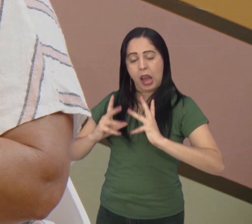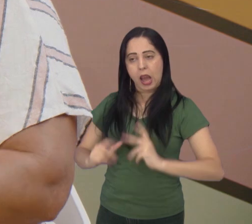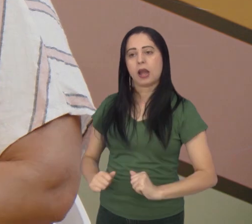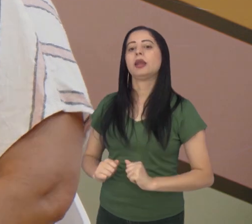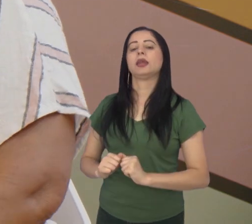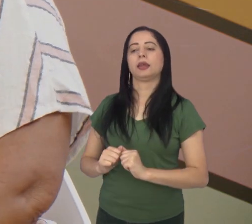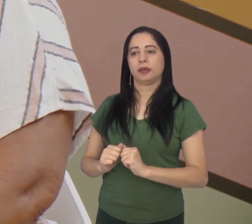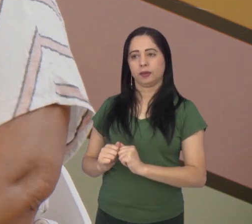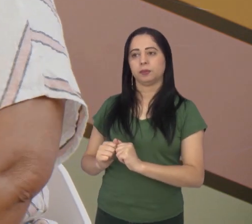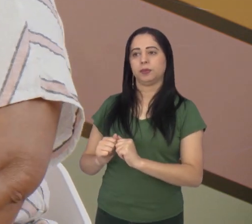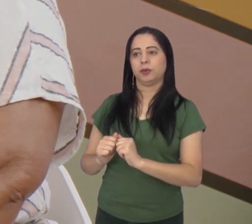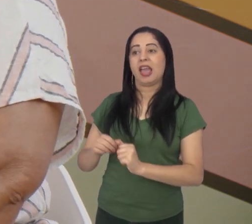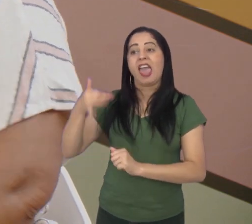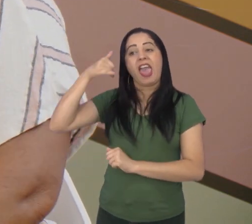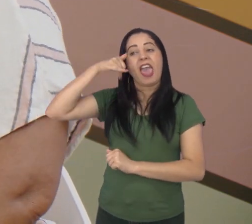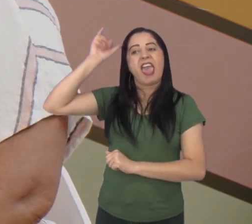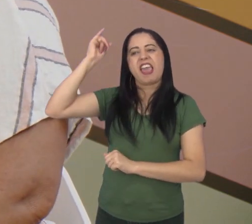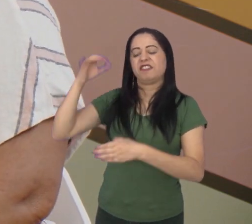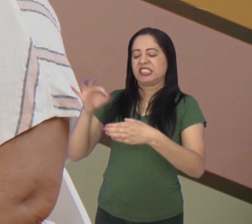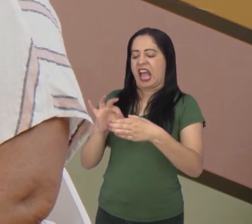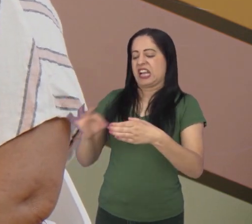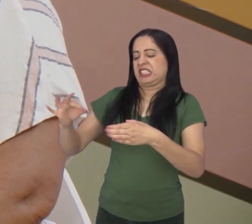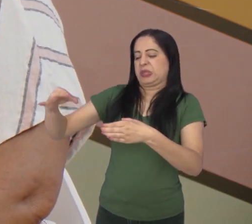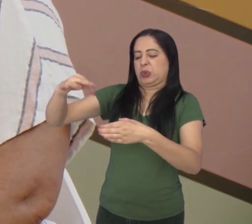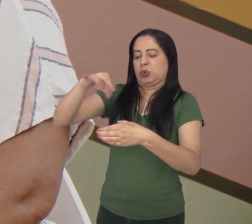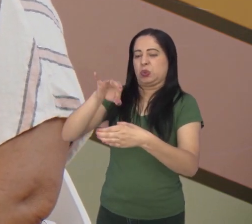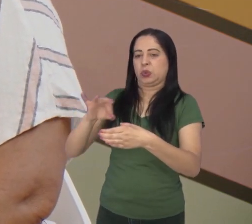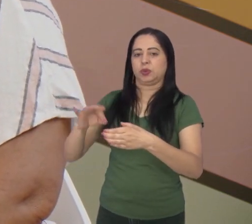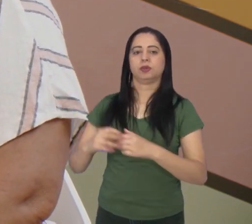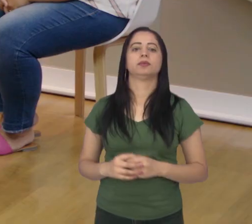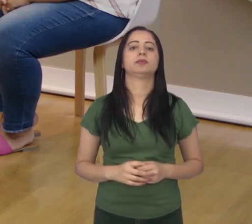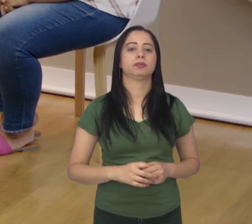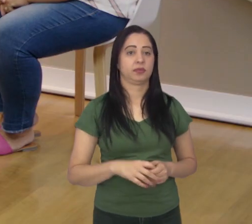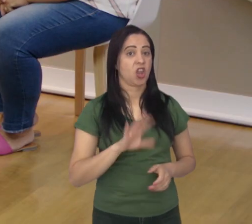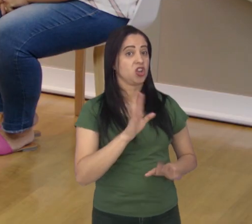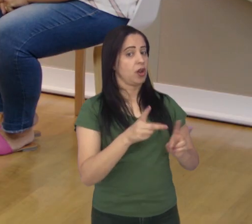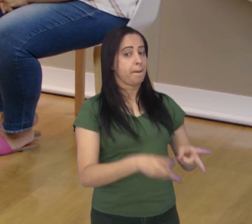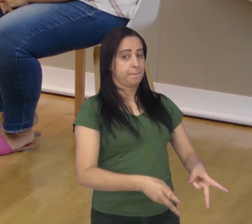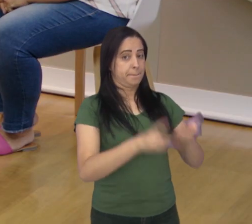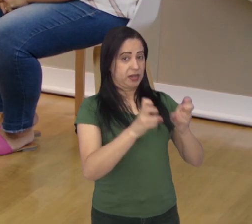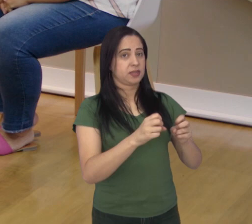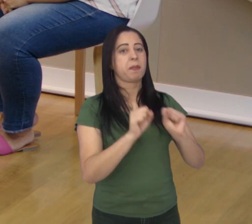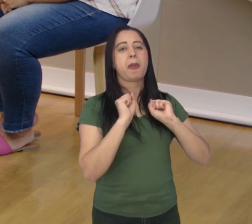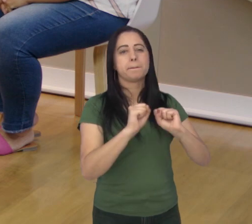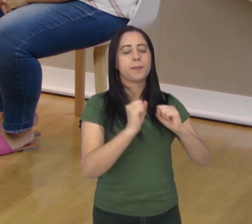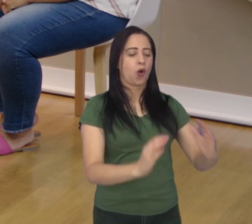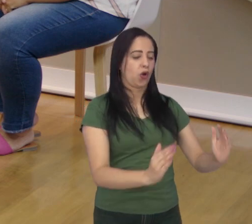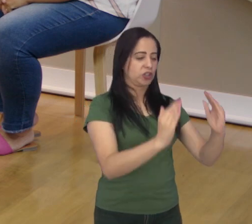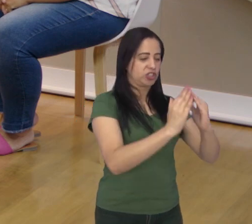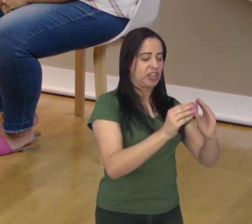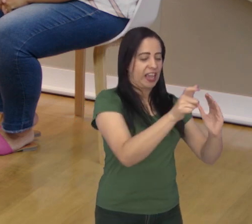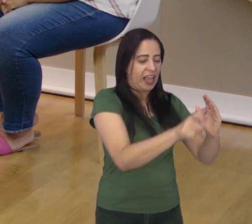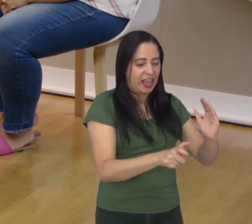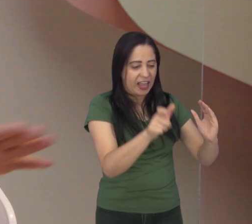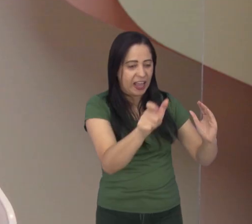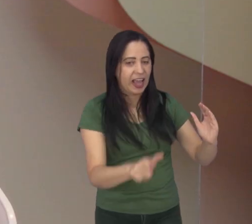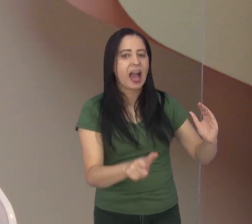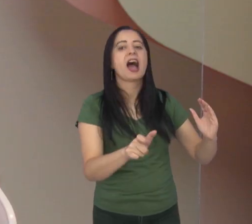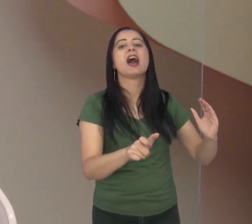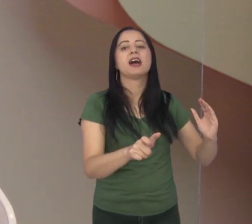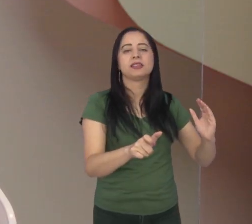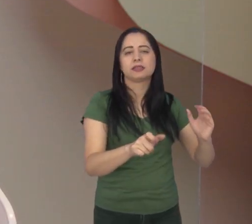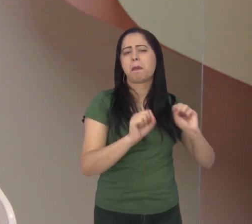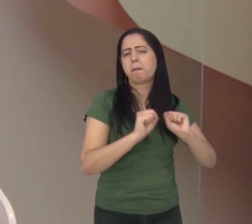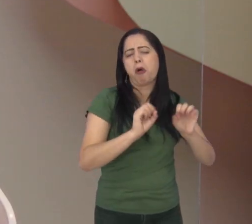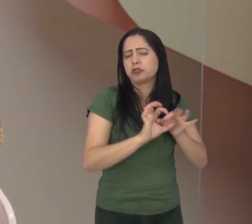desça, para que não dê excesso naquele material. Ótimo, então já percebemos aqui que dá para ter horta, dá para ter árvores frutíferas em